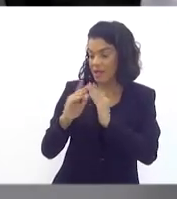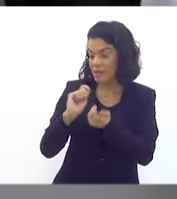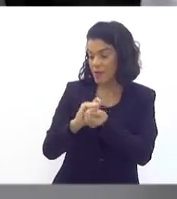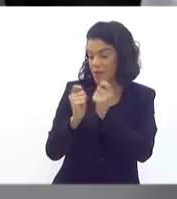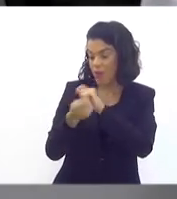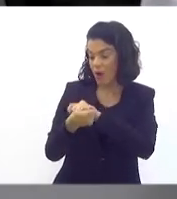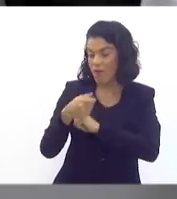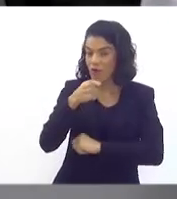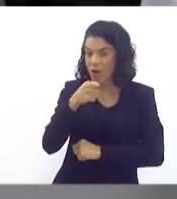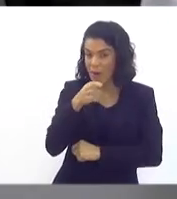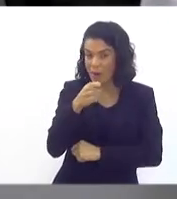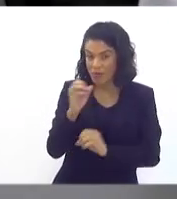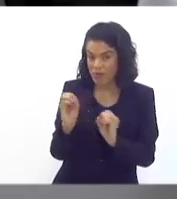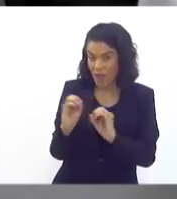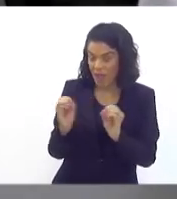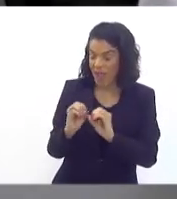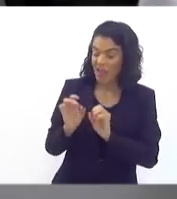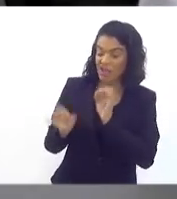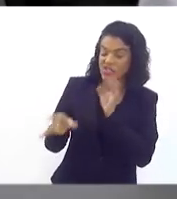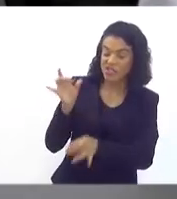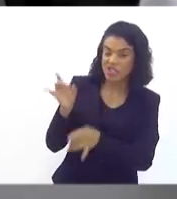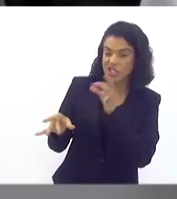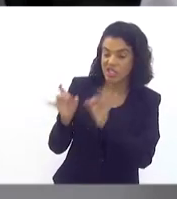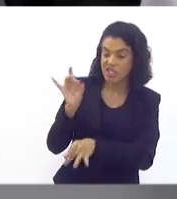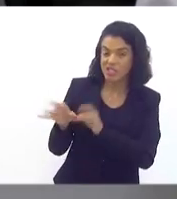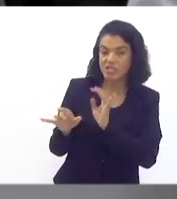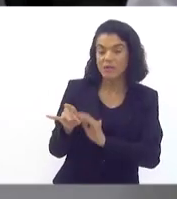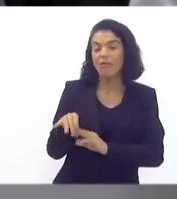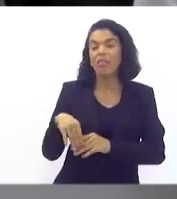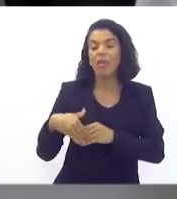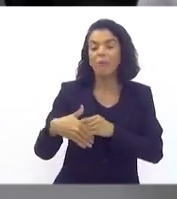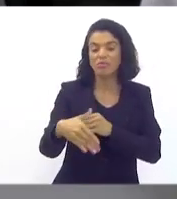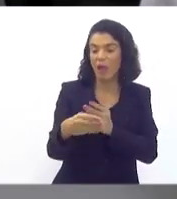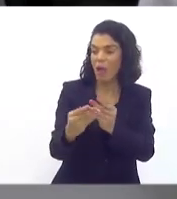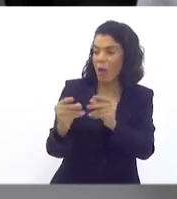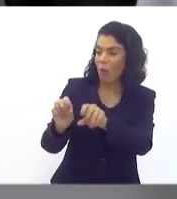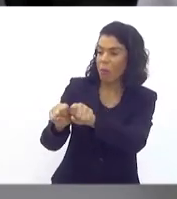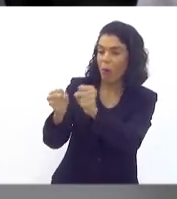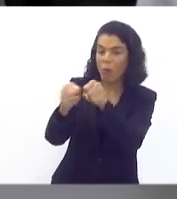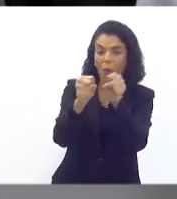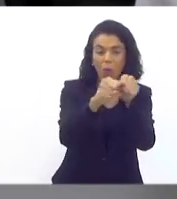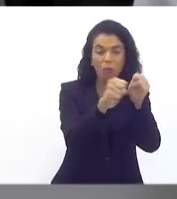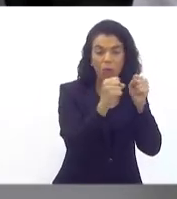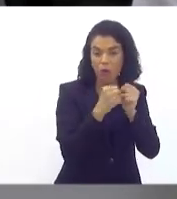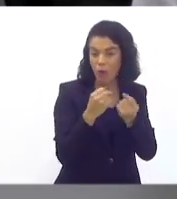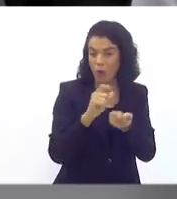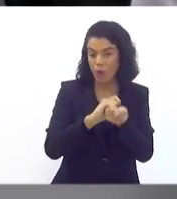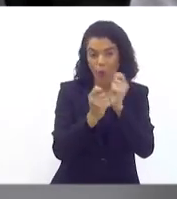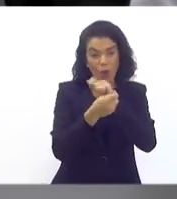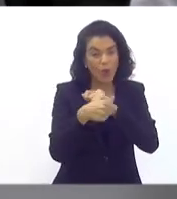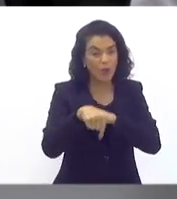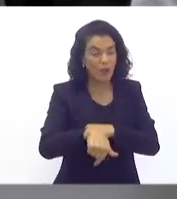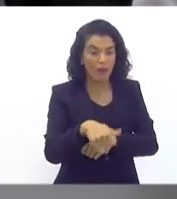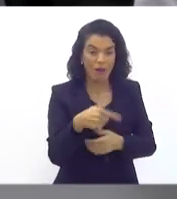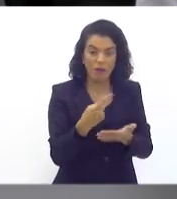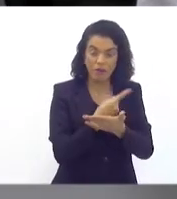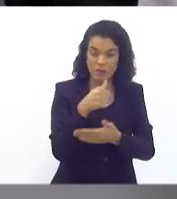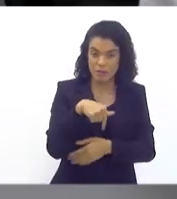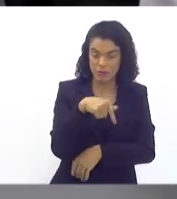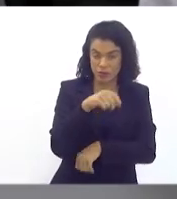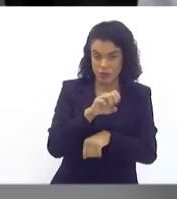ajeitando as coisinhas deixando estragar estragar quando vai ver lá no final não tem jeito e o que tá acontecendo no nosso país nosso estado foi isso